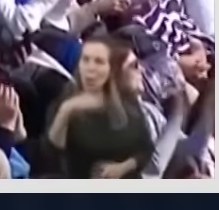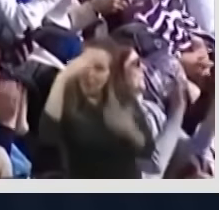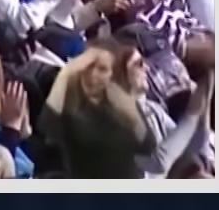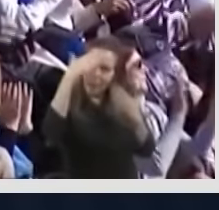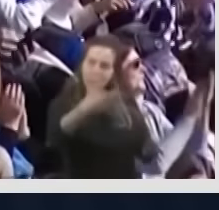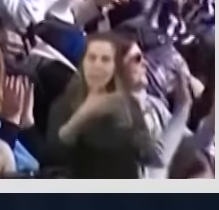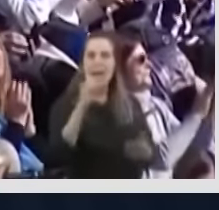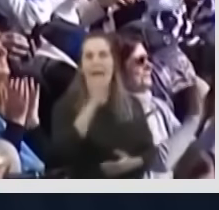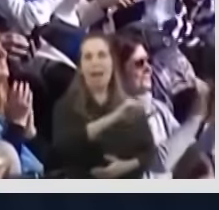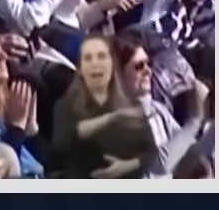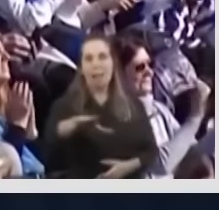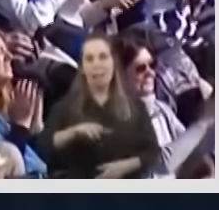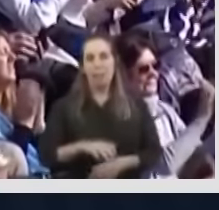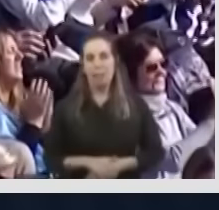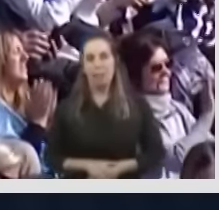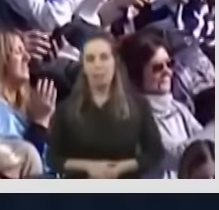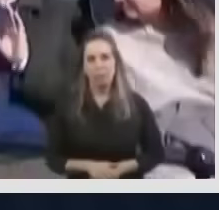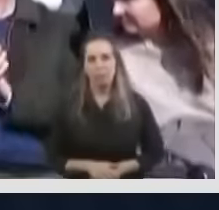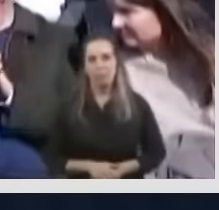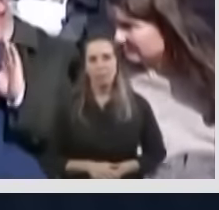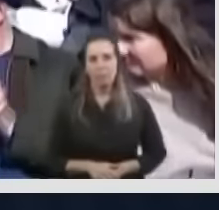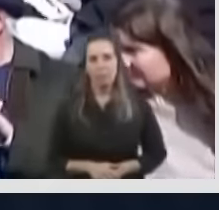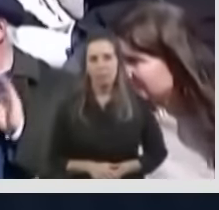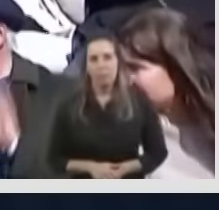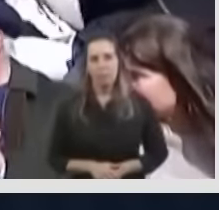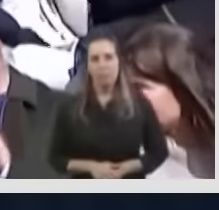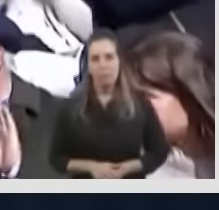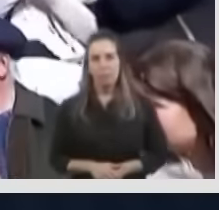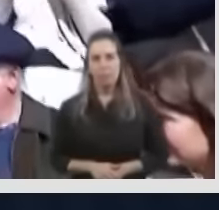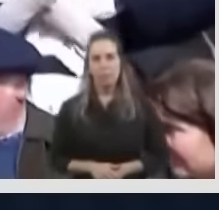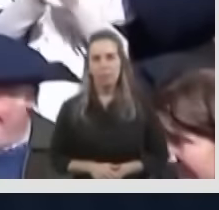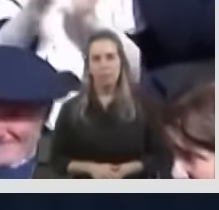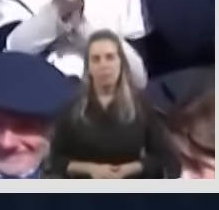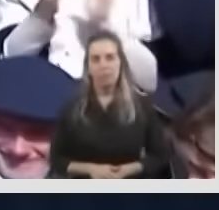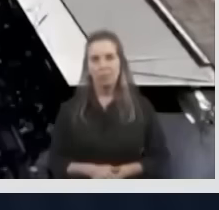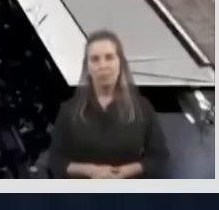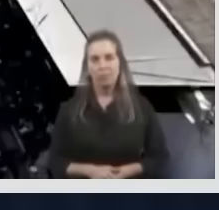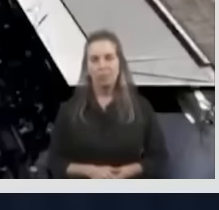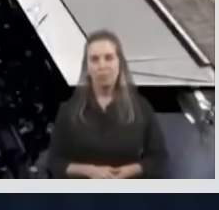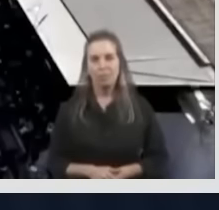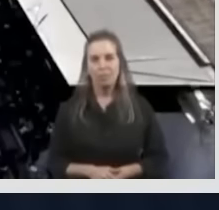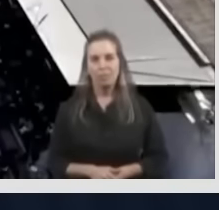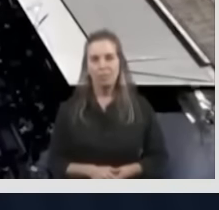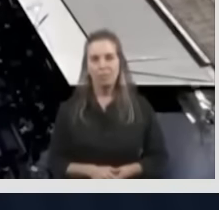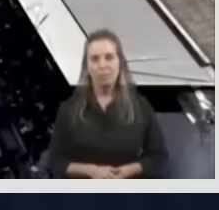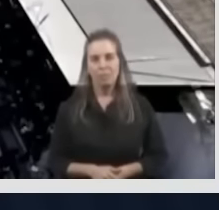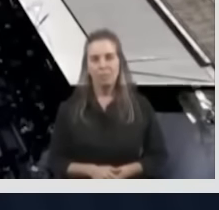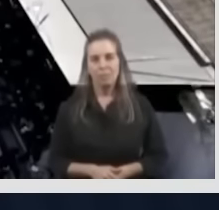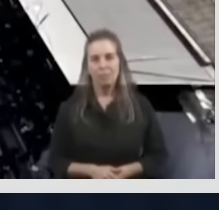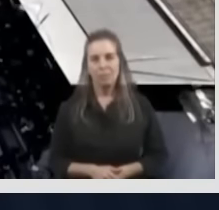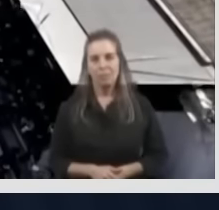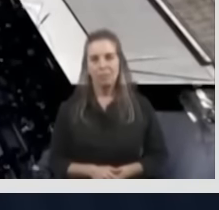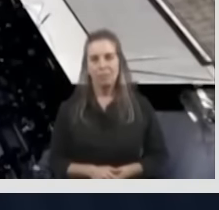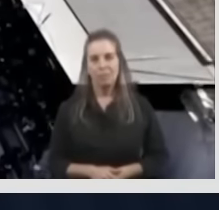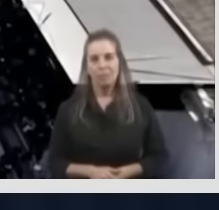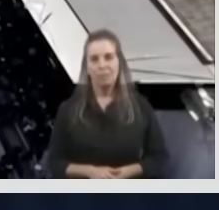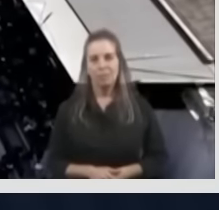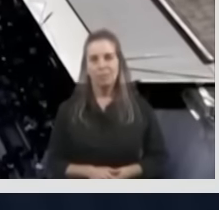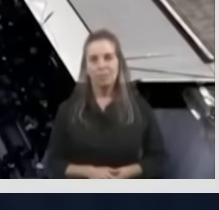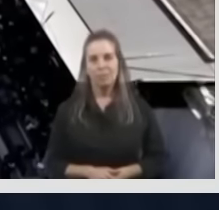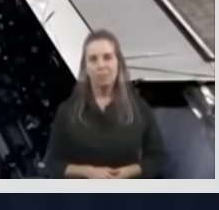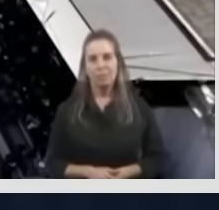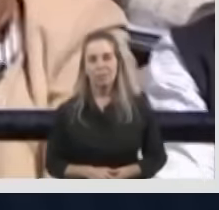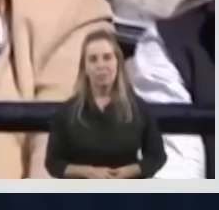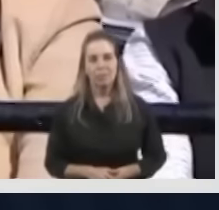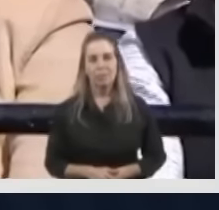atrás, colhiam 70, esse ano vai colher 121. Então, a Argentina tem espaço para aumentar a sua produção,